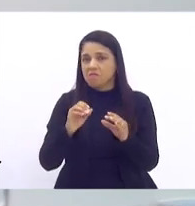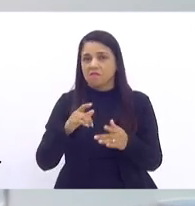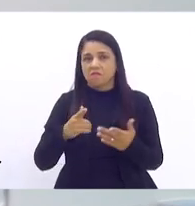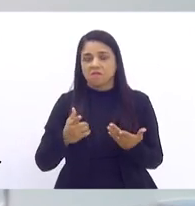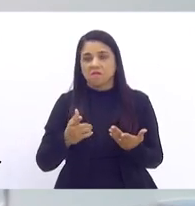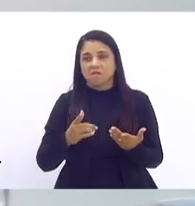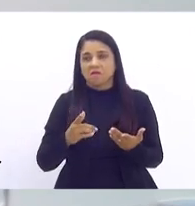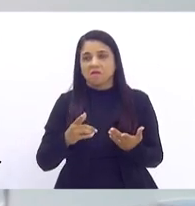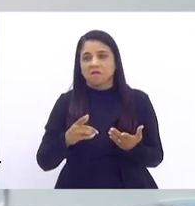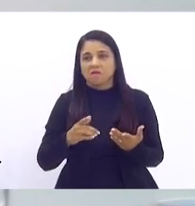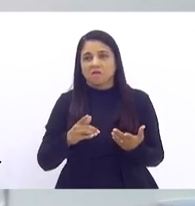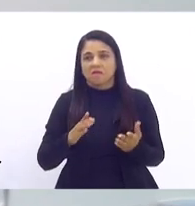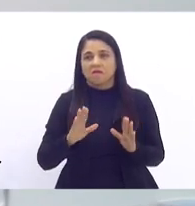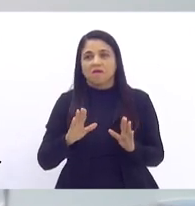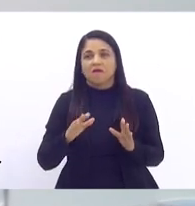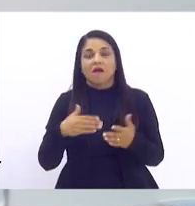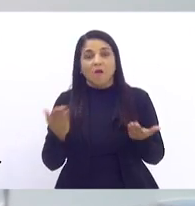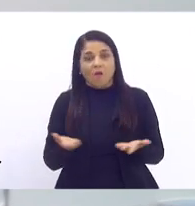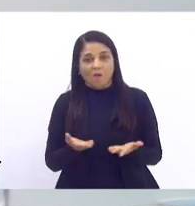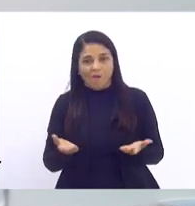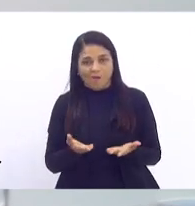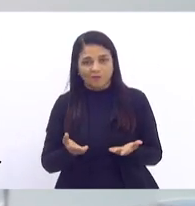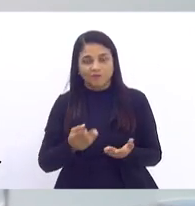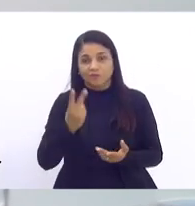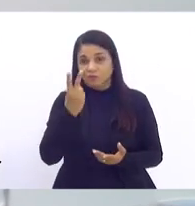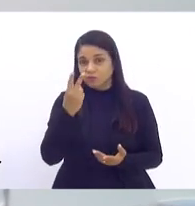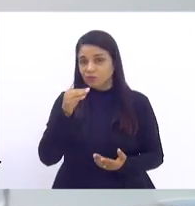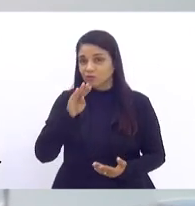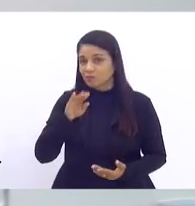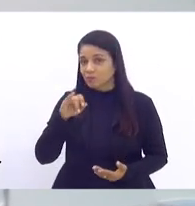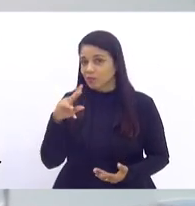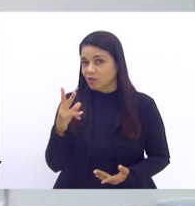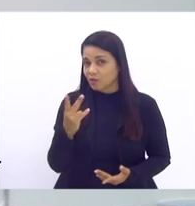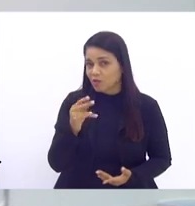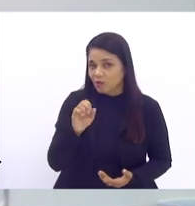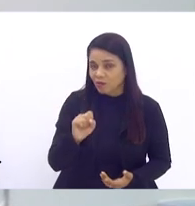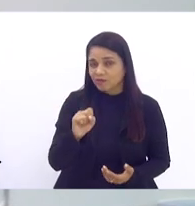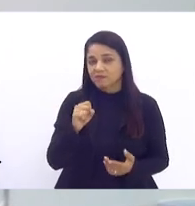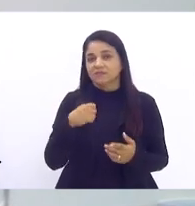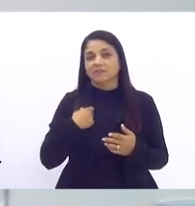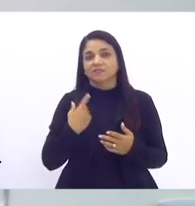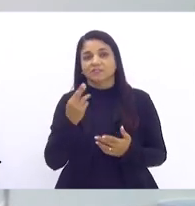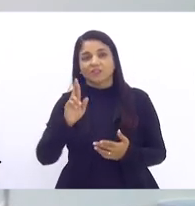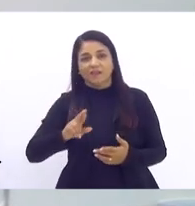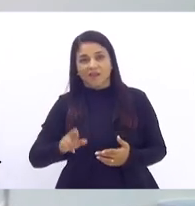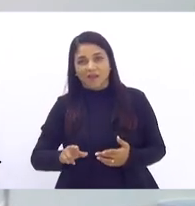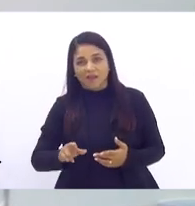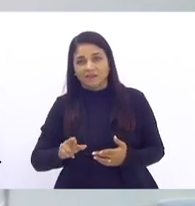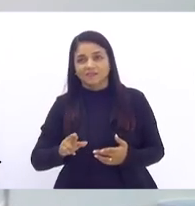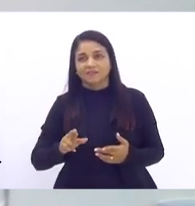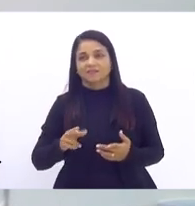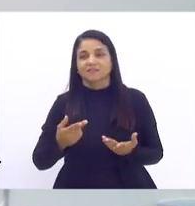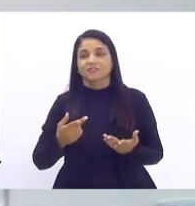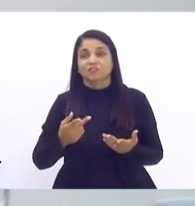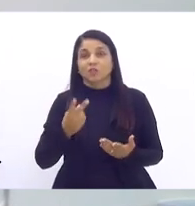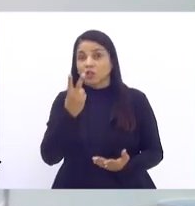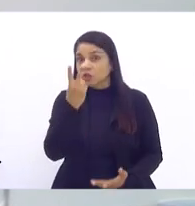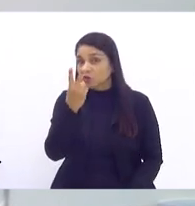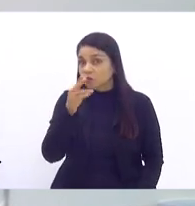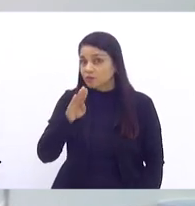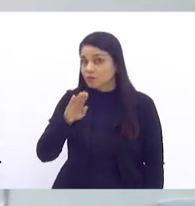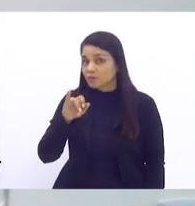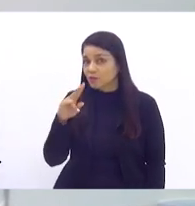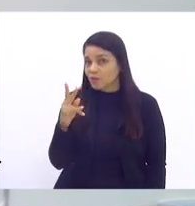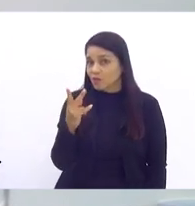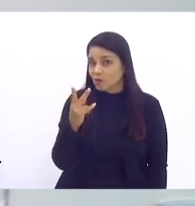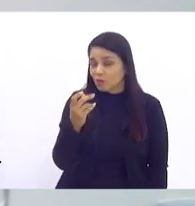aproximadamente ao câmbio atual dá 2 bilhões e 800 milhões de reais aproximadamente 2 bilhões